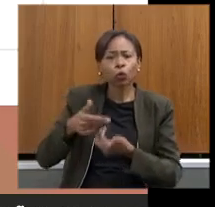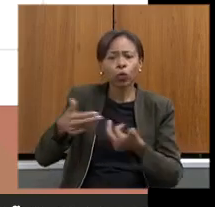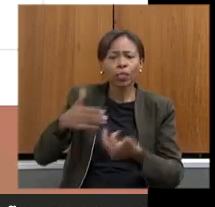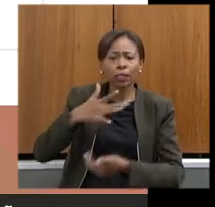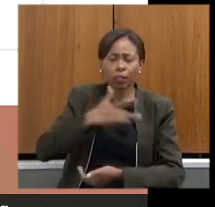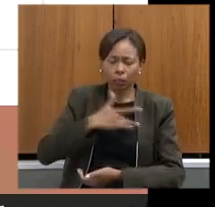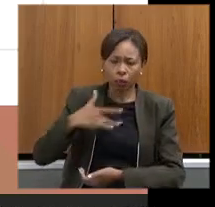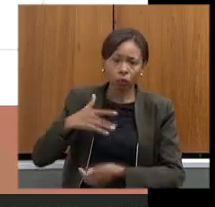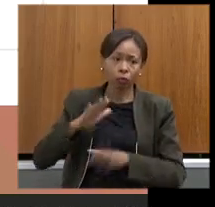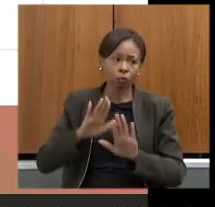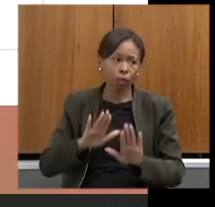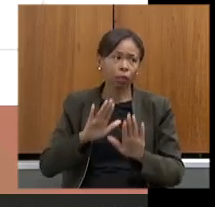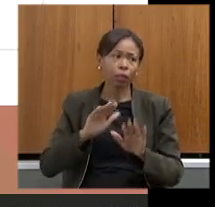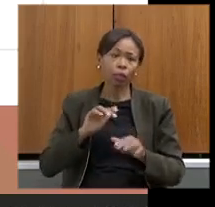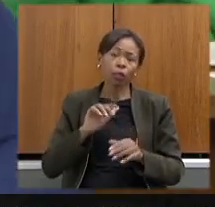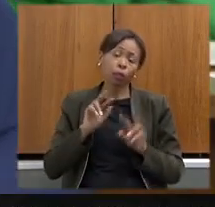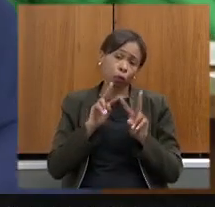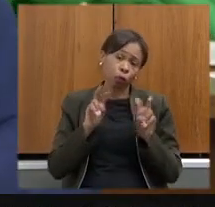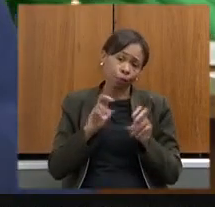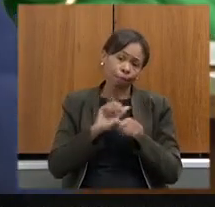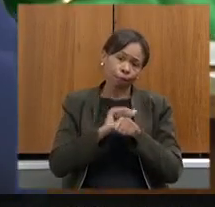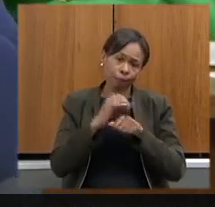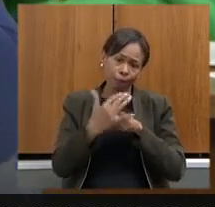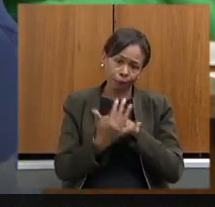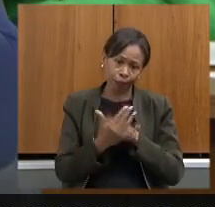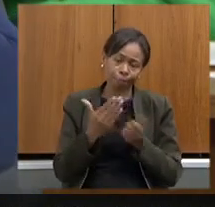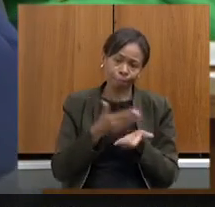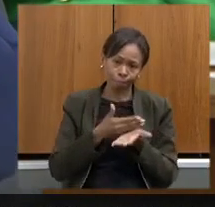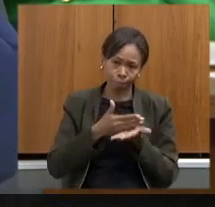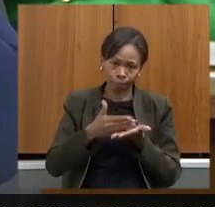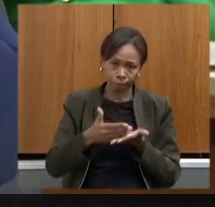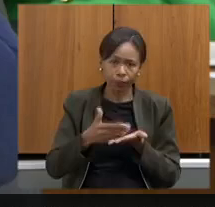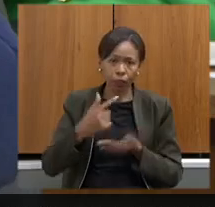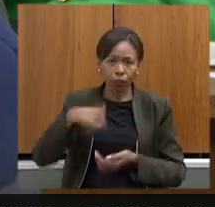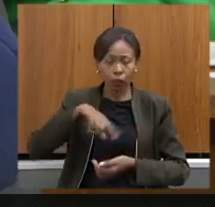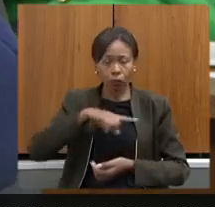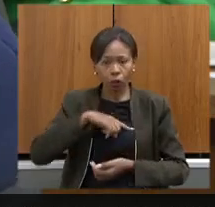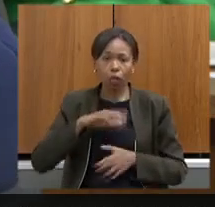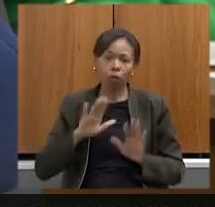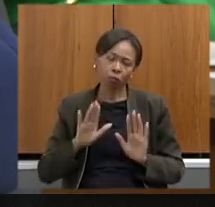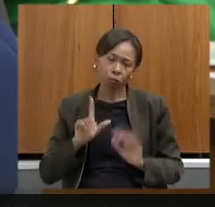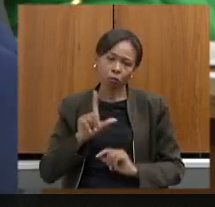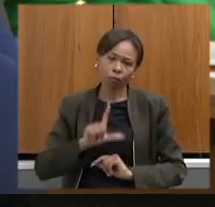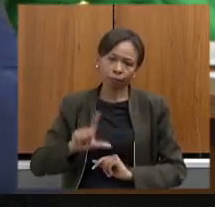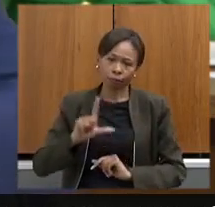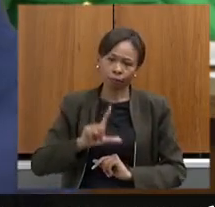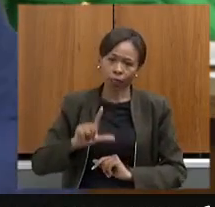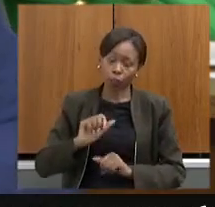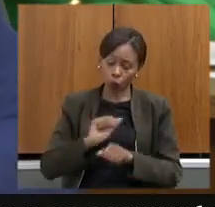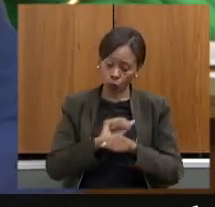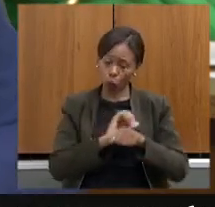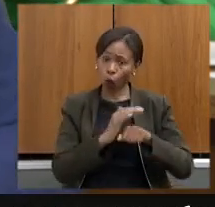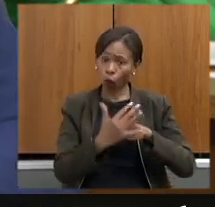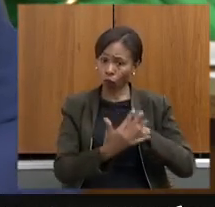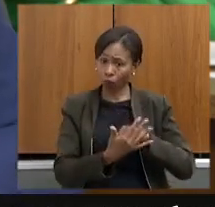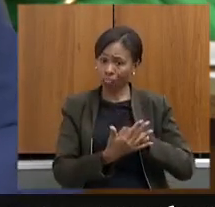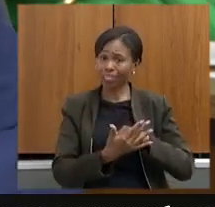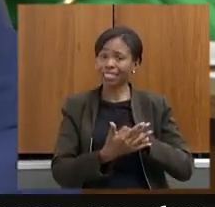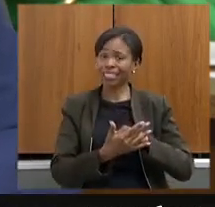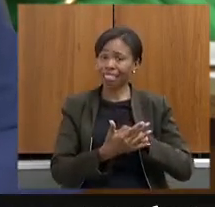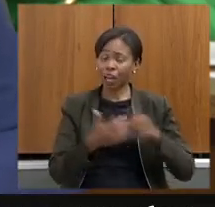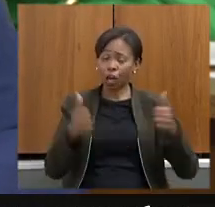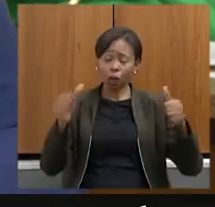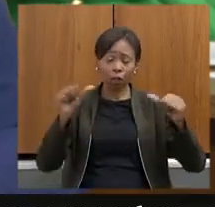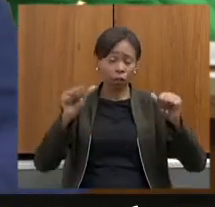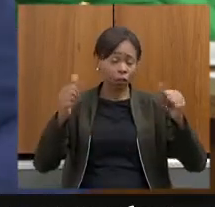convide inicialmente é a gente tem chamado é óbvio que o convite foi uma tragédia para o